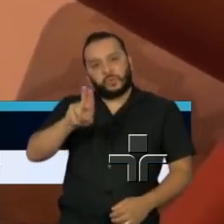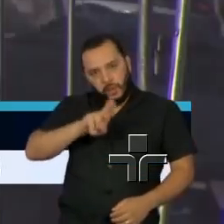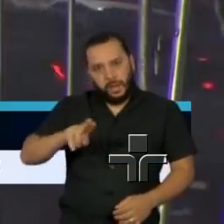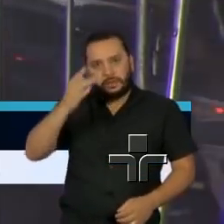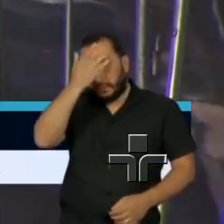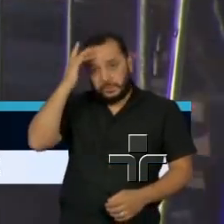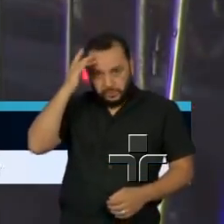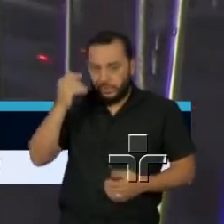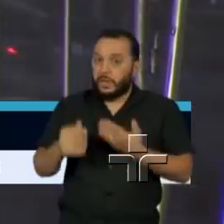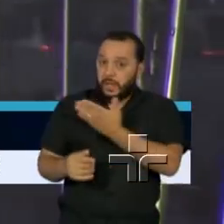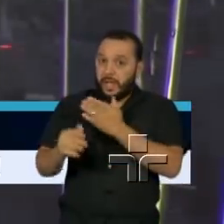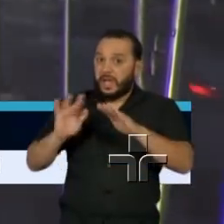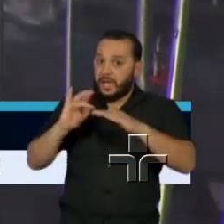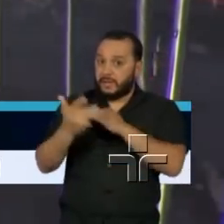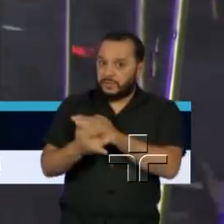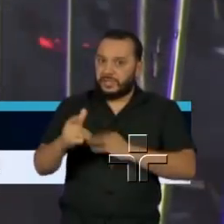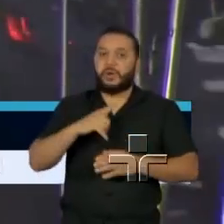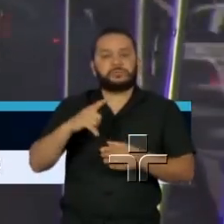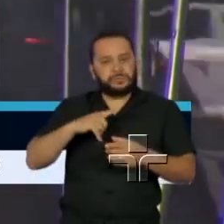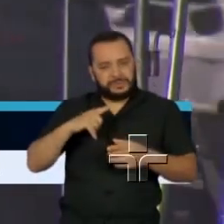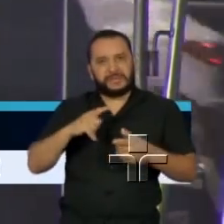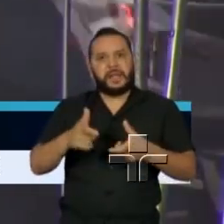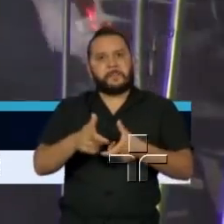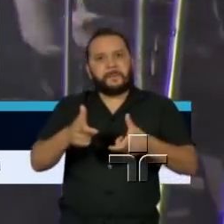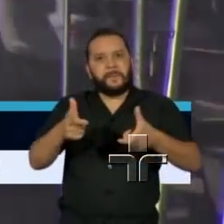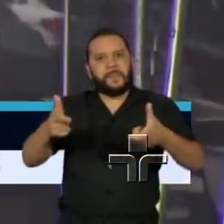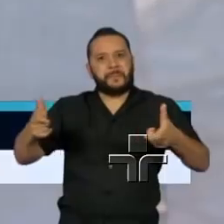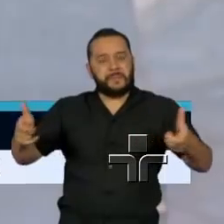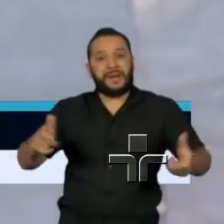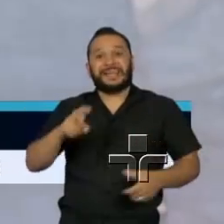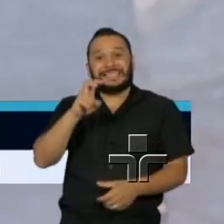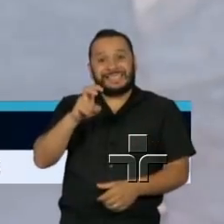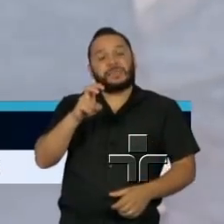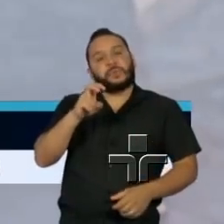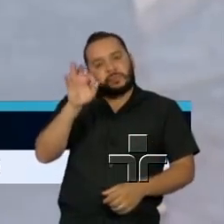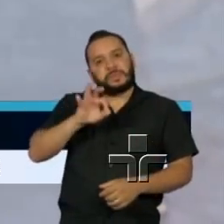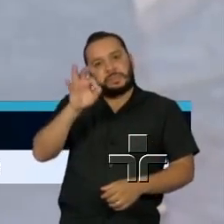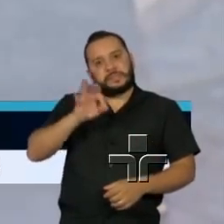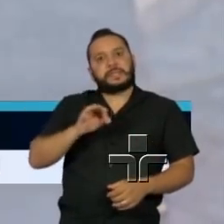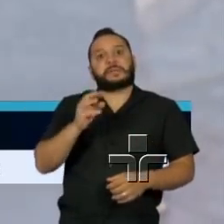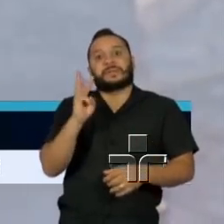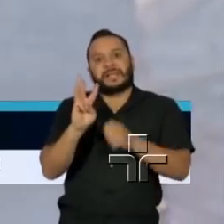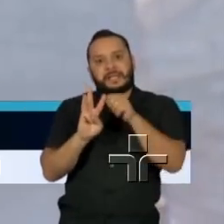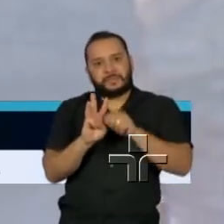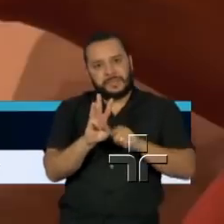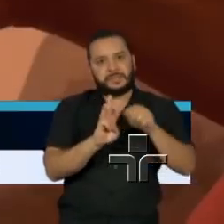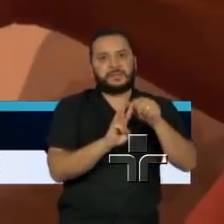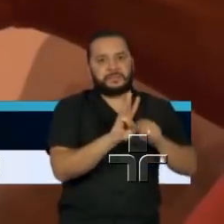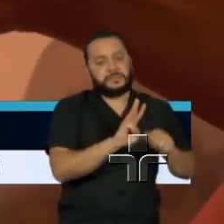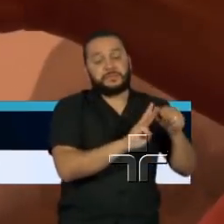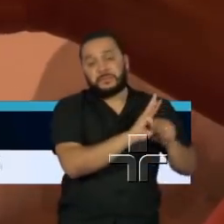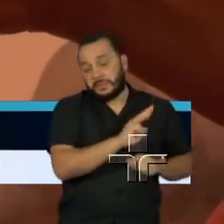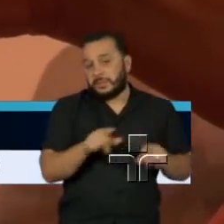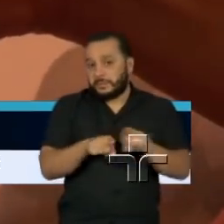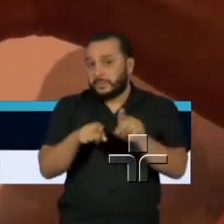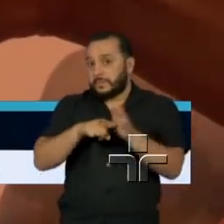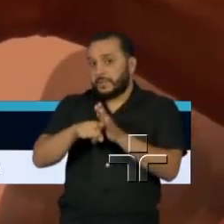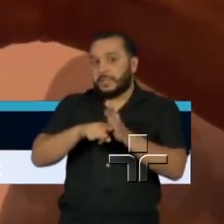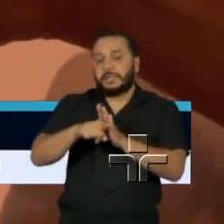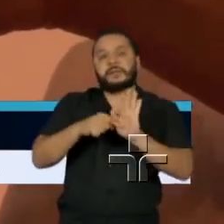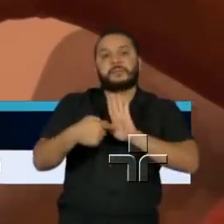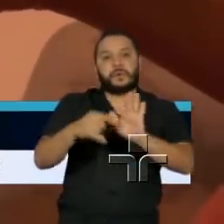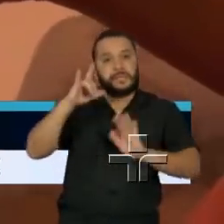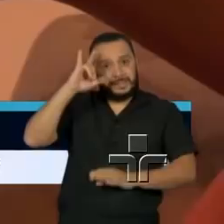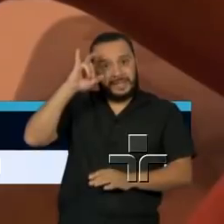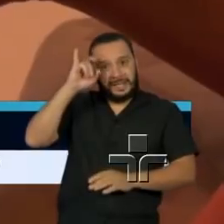ativos. É a rede social que mais cresce, 5% por trimestre. E pesquisas já revelaram que o Instagram também ganha